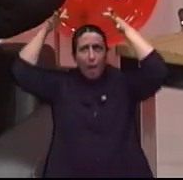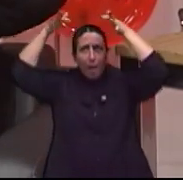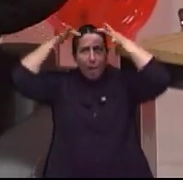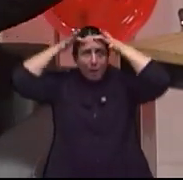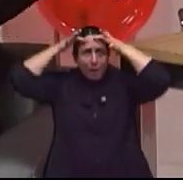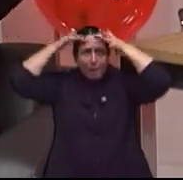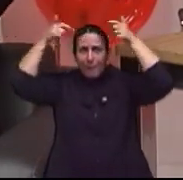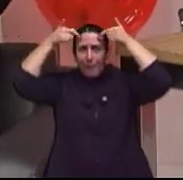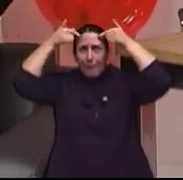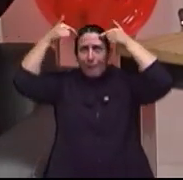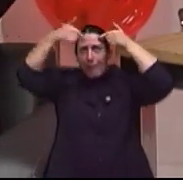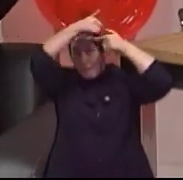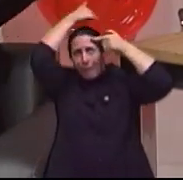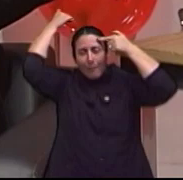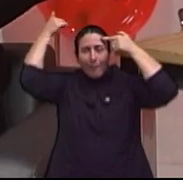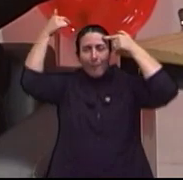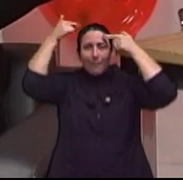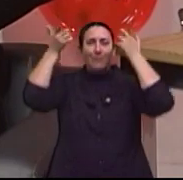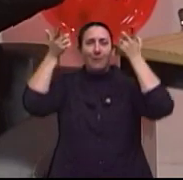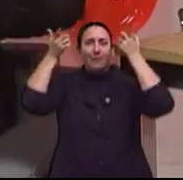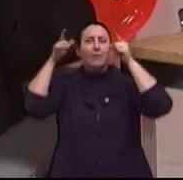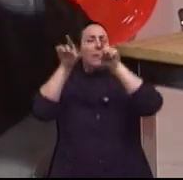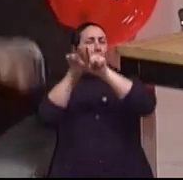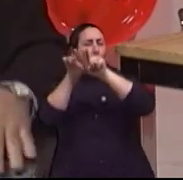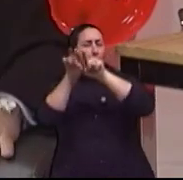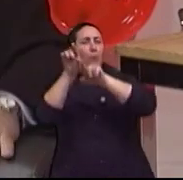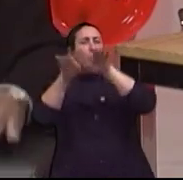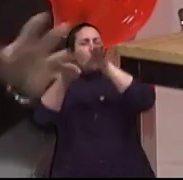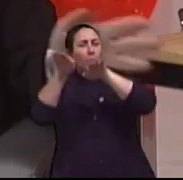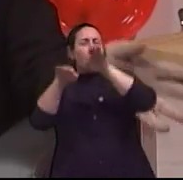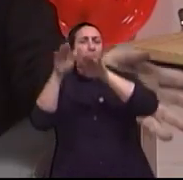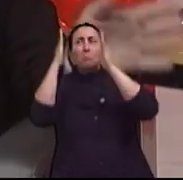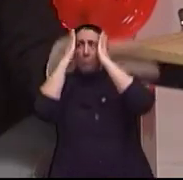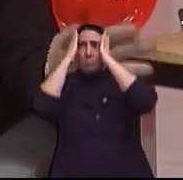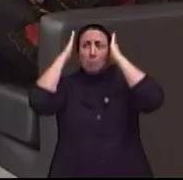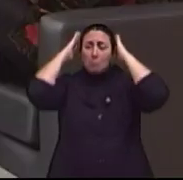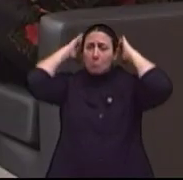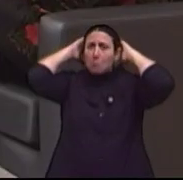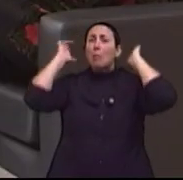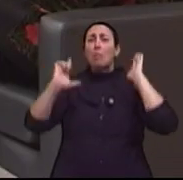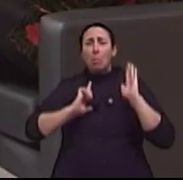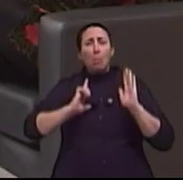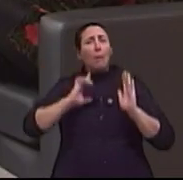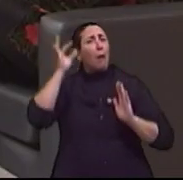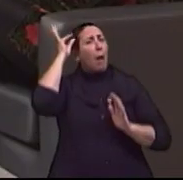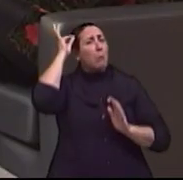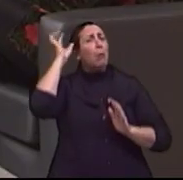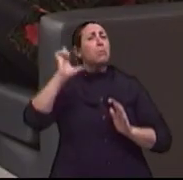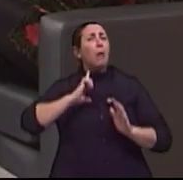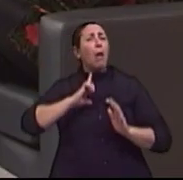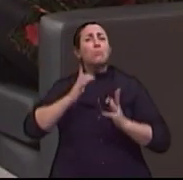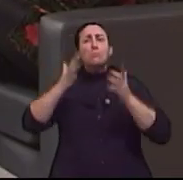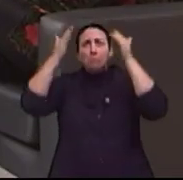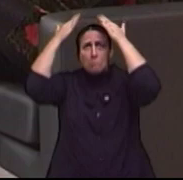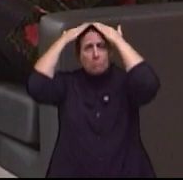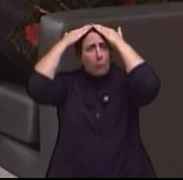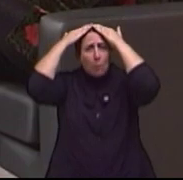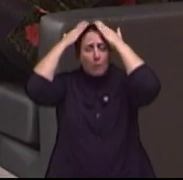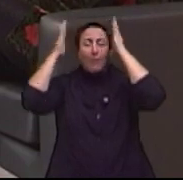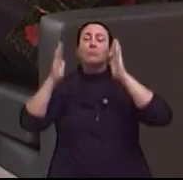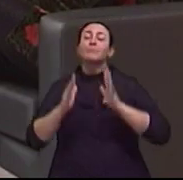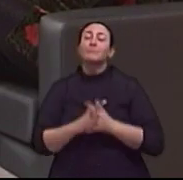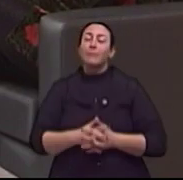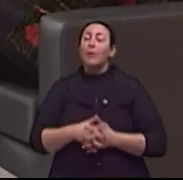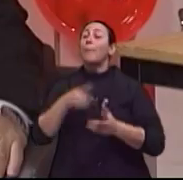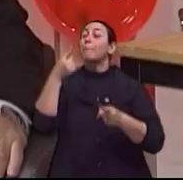superior e as regiões laterais e posteriores não normalmente não cai normalmente não porque o